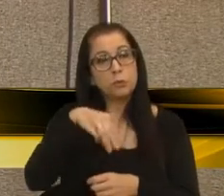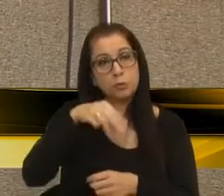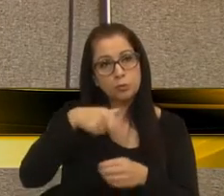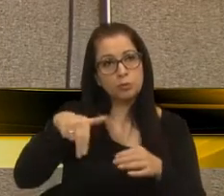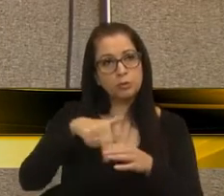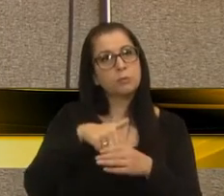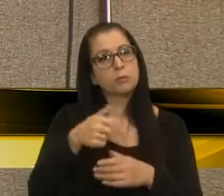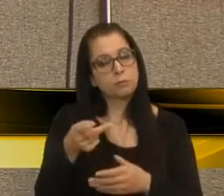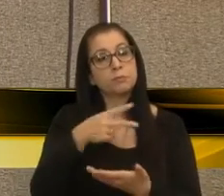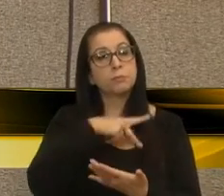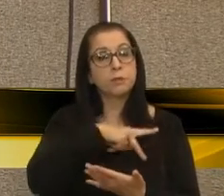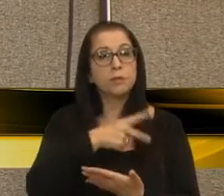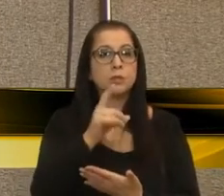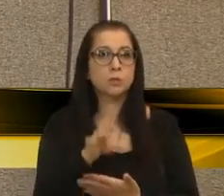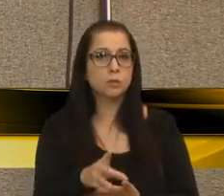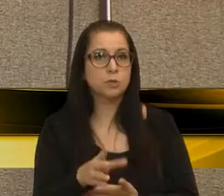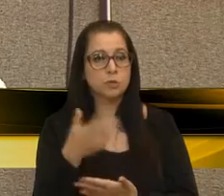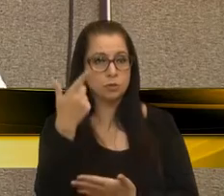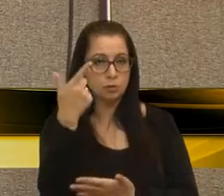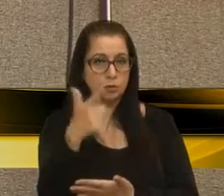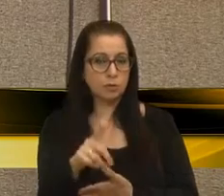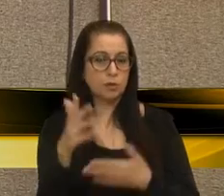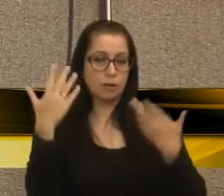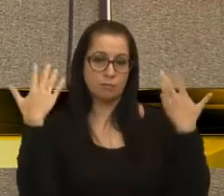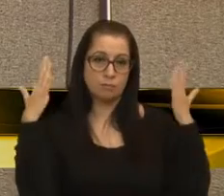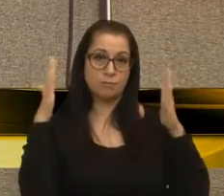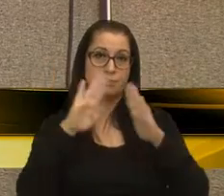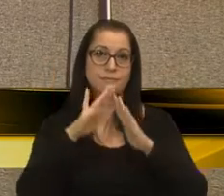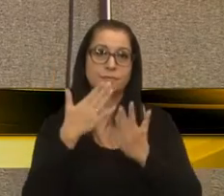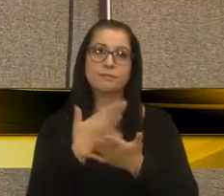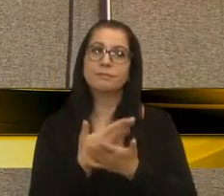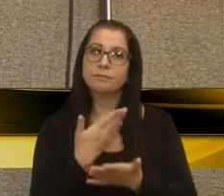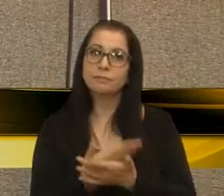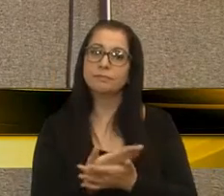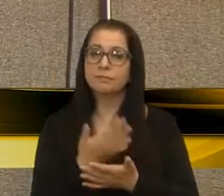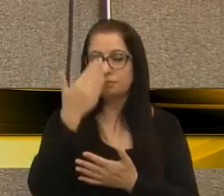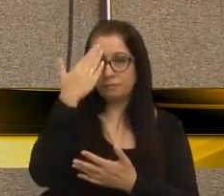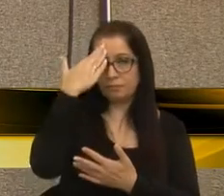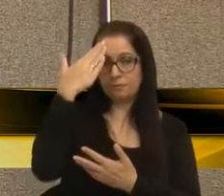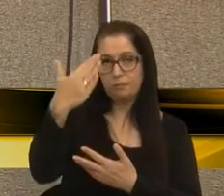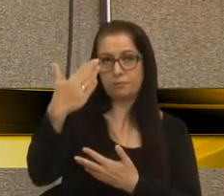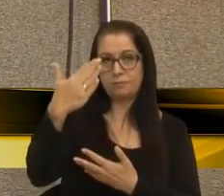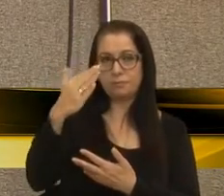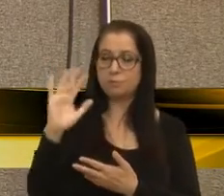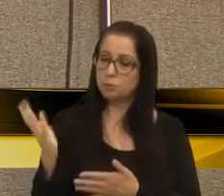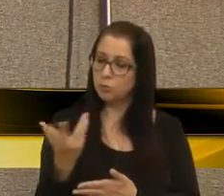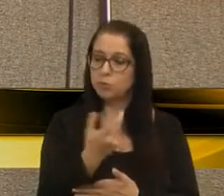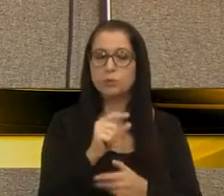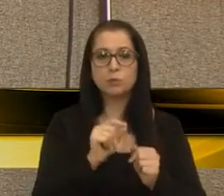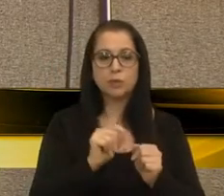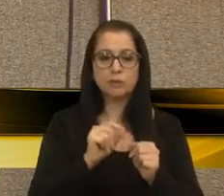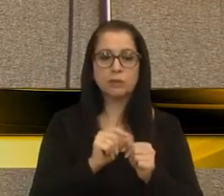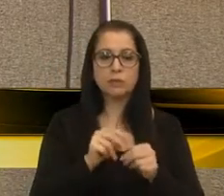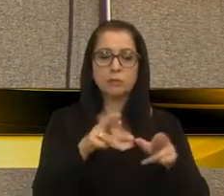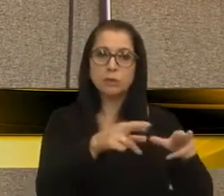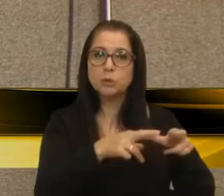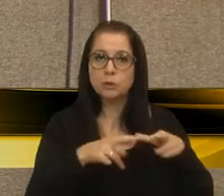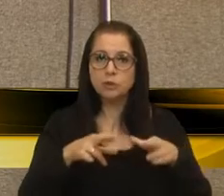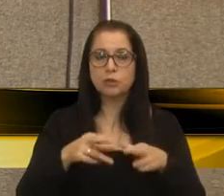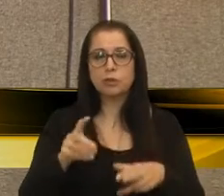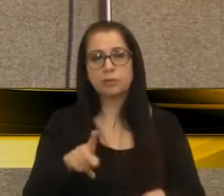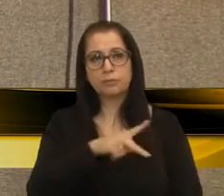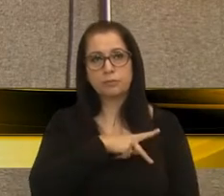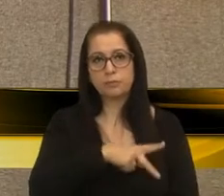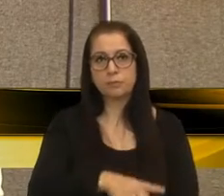senhor presidente, era isso, mais uma vez, parabenizar a escola e agradecer por tudo que tem feito pela nossa região. Era